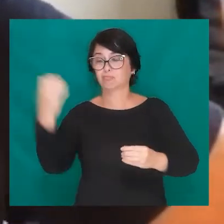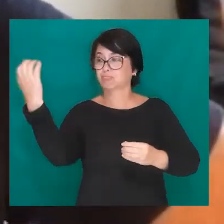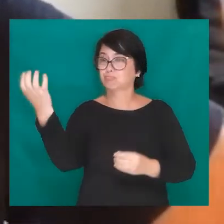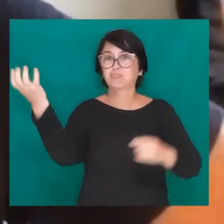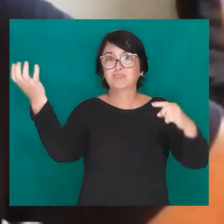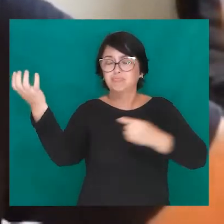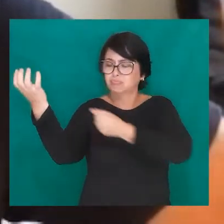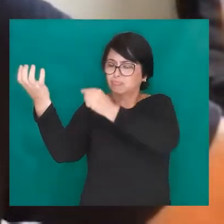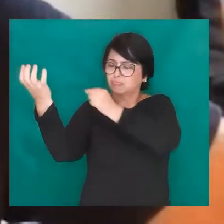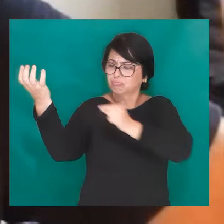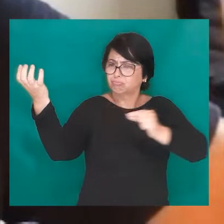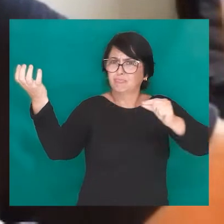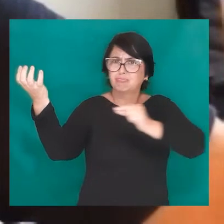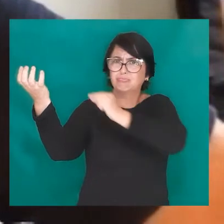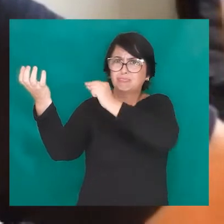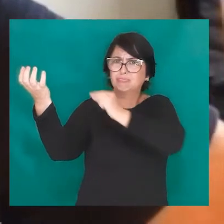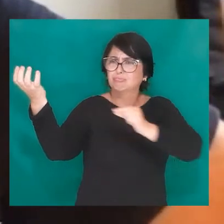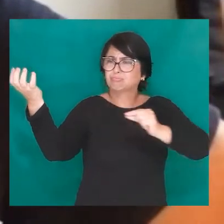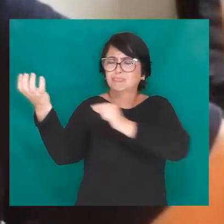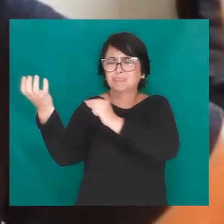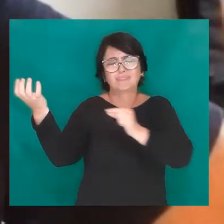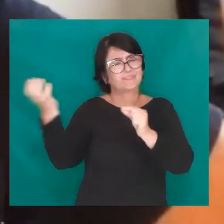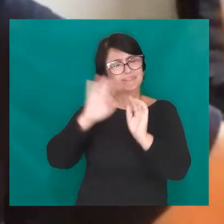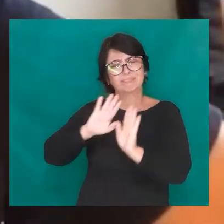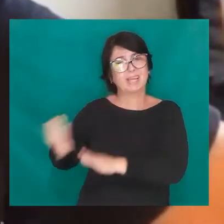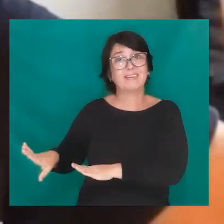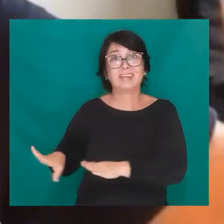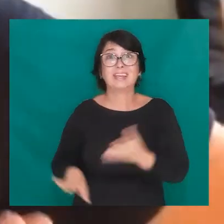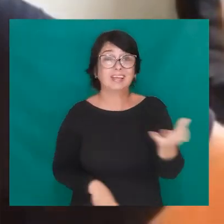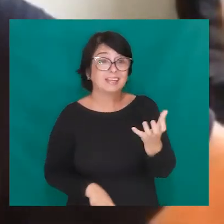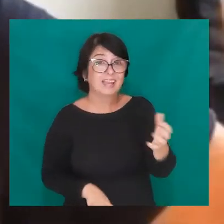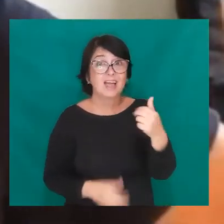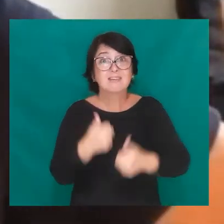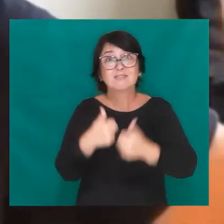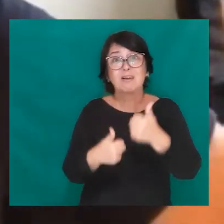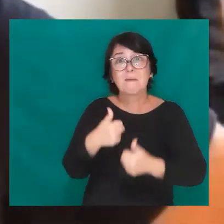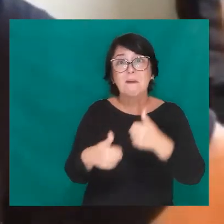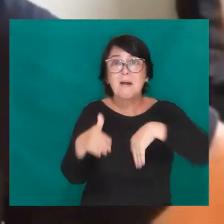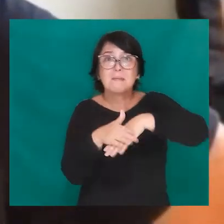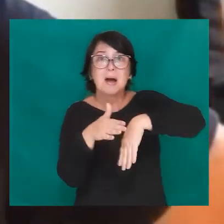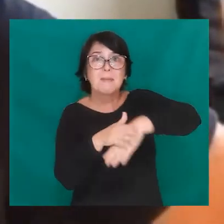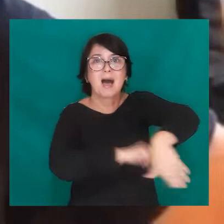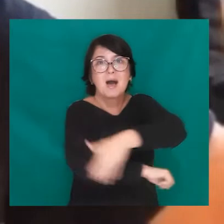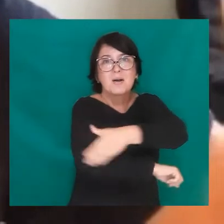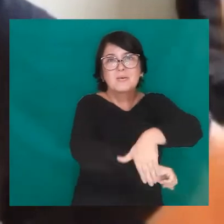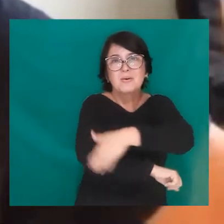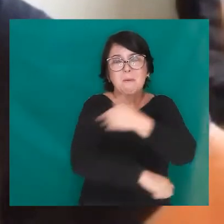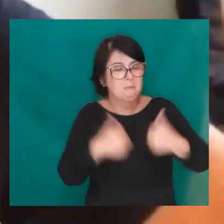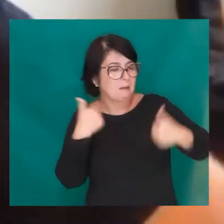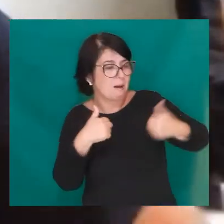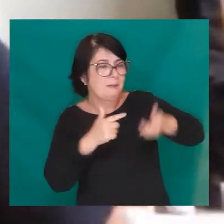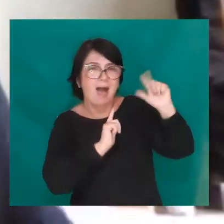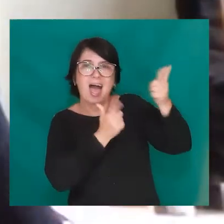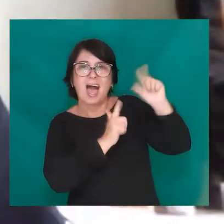era pequeno, mas aí larguei o violino, queria jogar bola, queria realmente ir para a rua, curtir, assim, com os